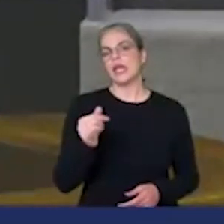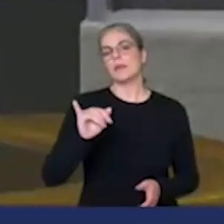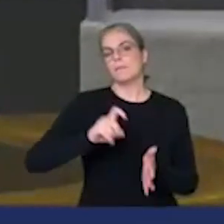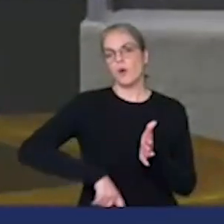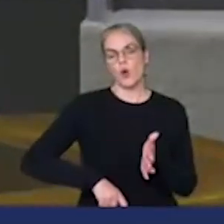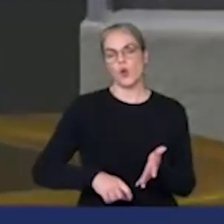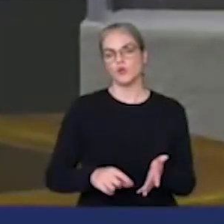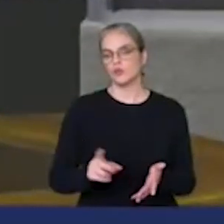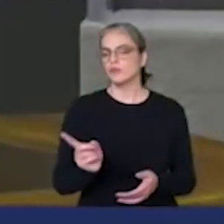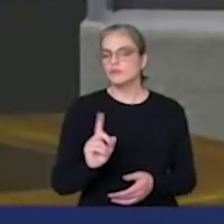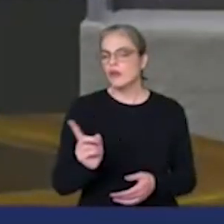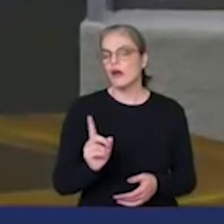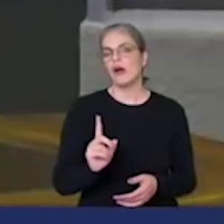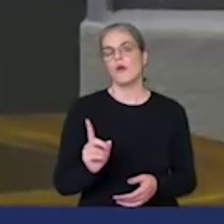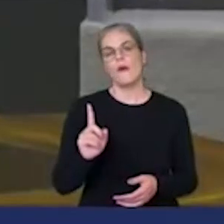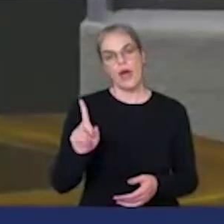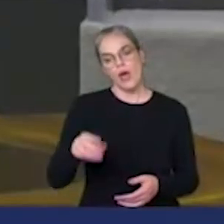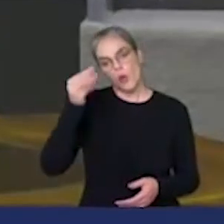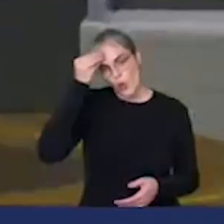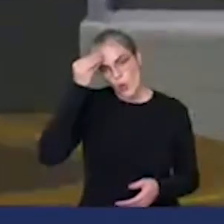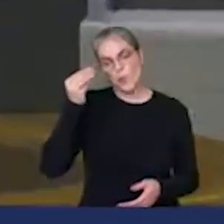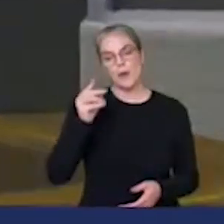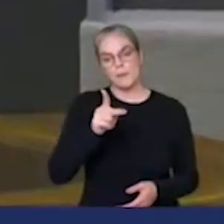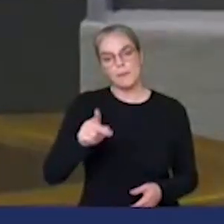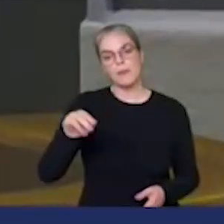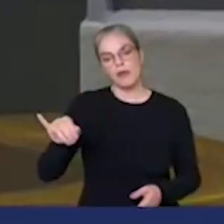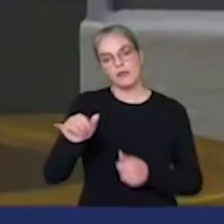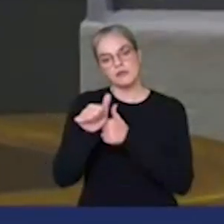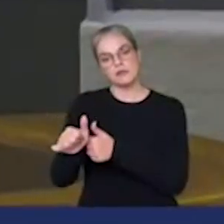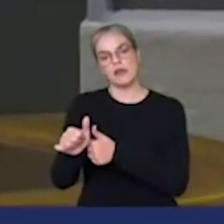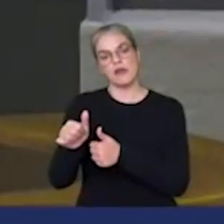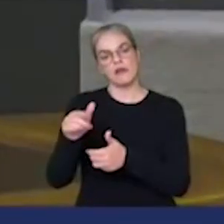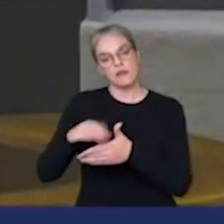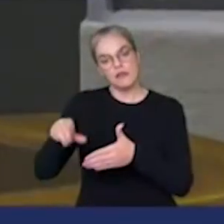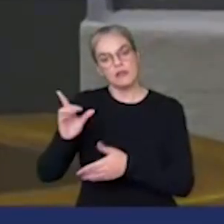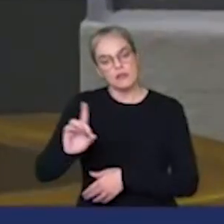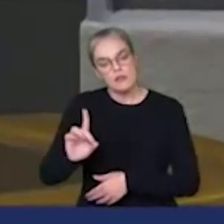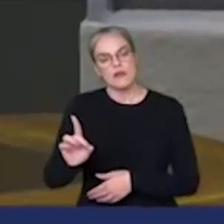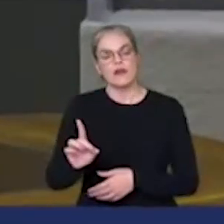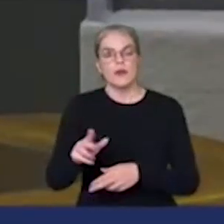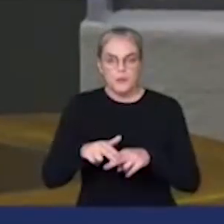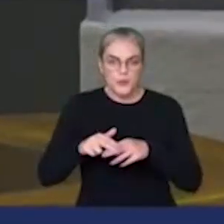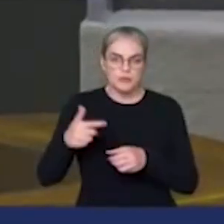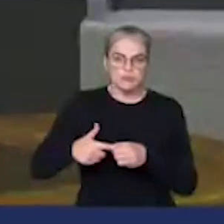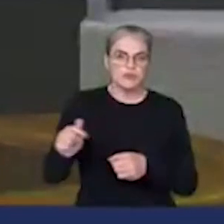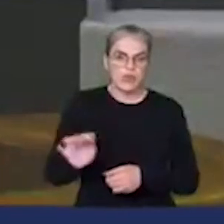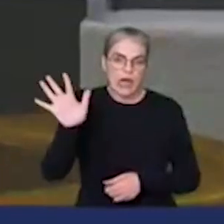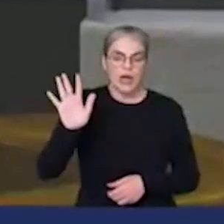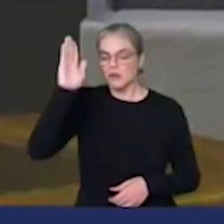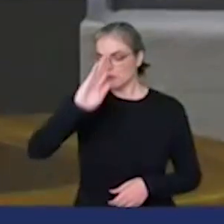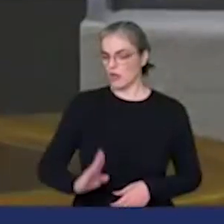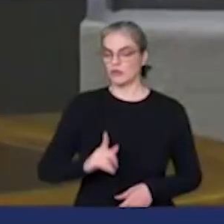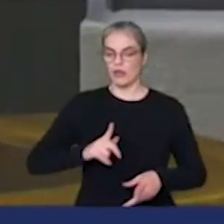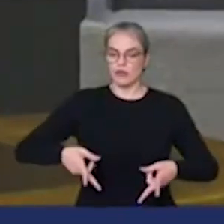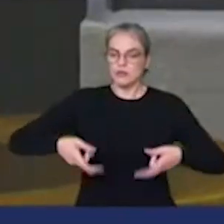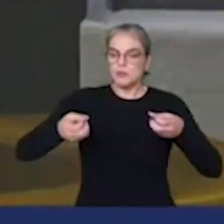mundo. Poderíamos estar explorando o nosso petróleo e com as nossas refinarias tornando o